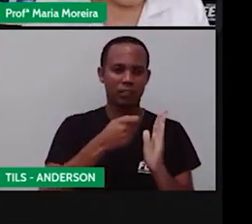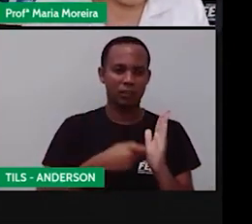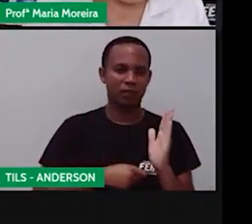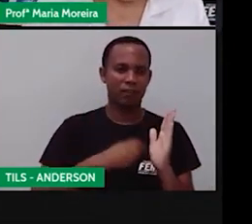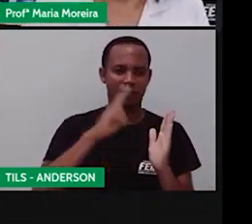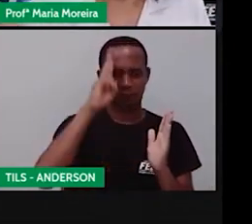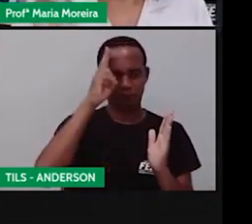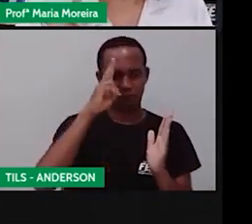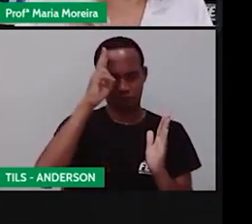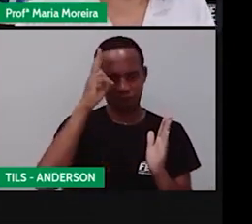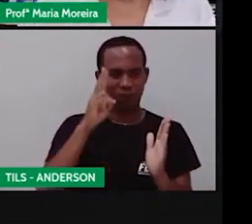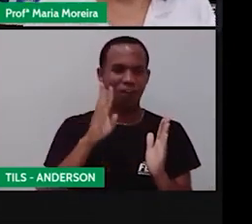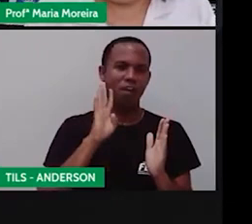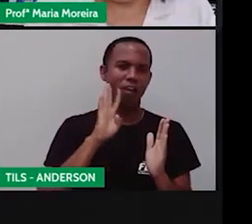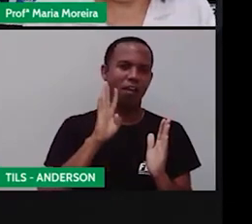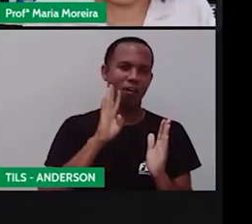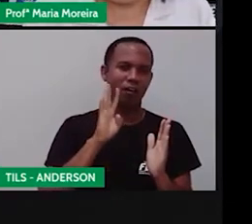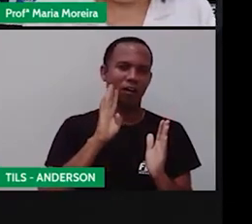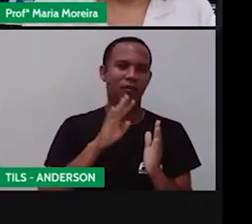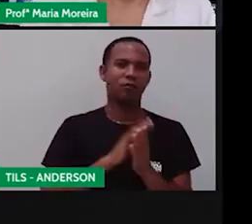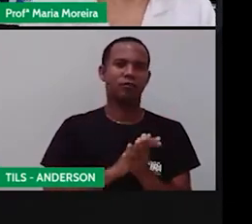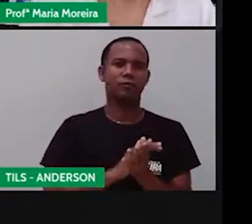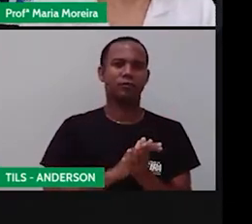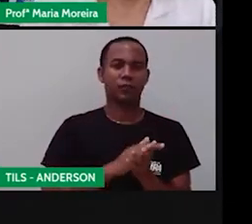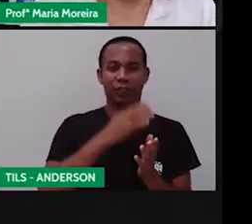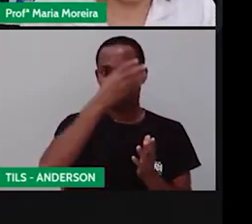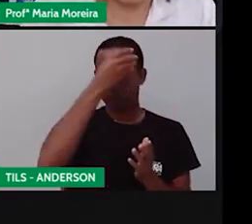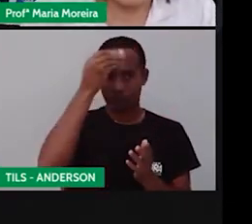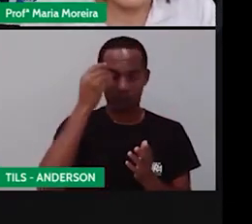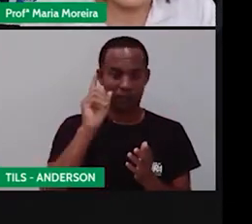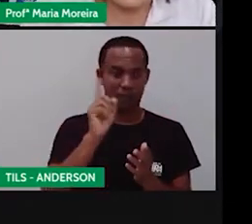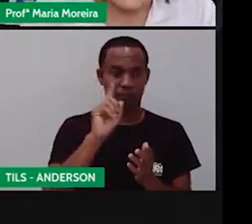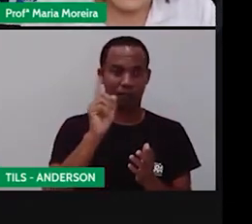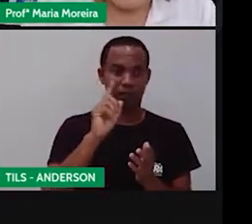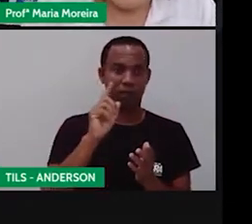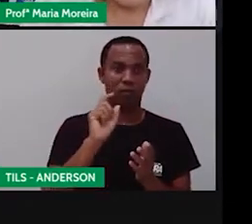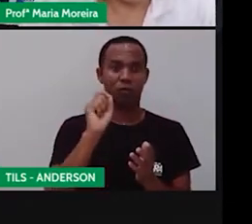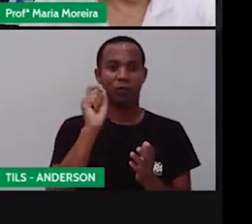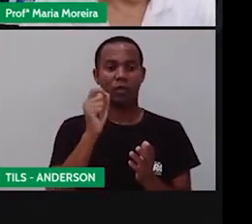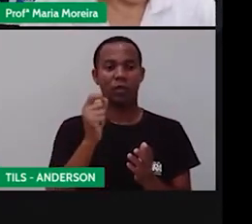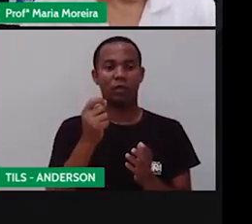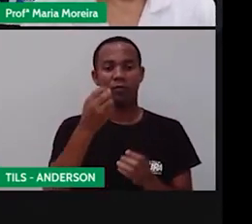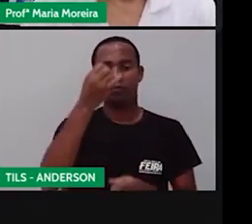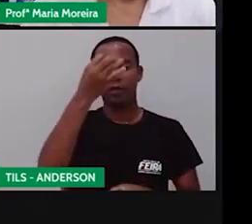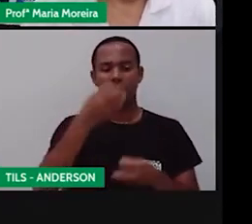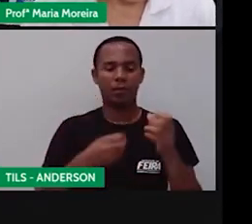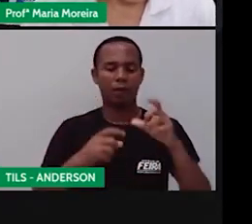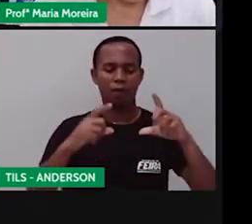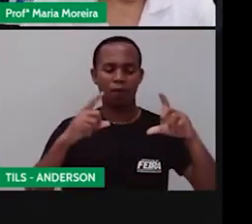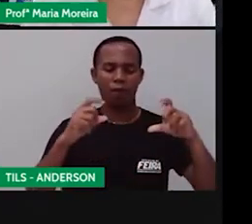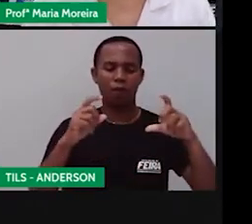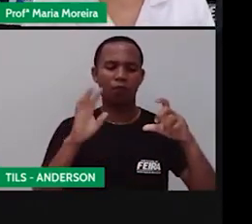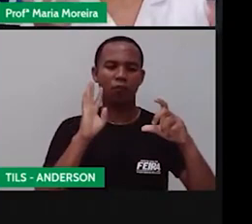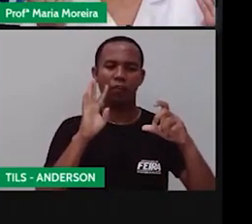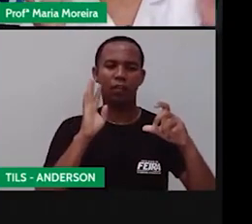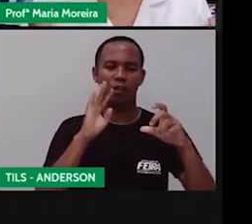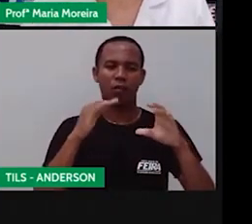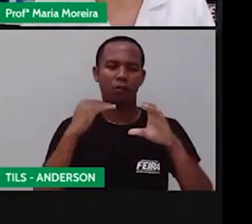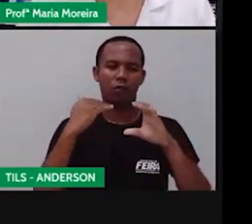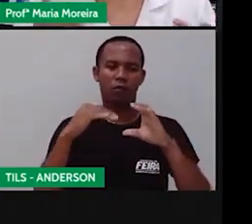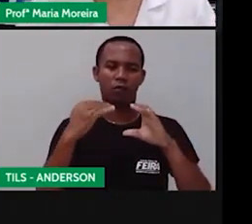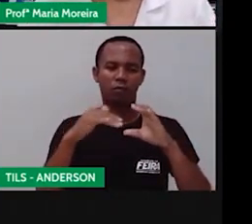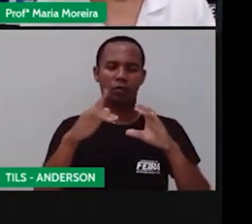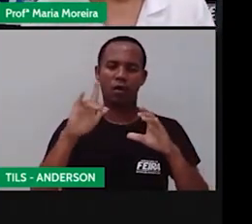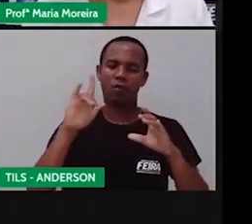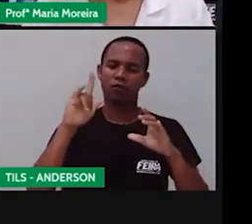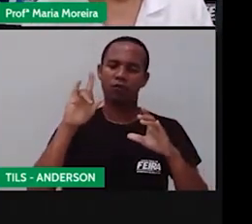bem bacana. E não esqueça, sabe do quê? De fazer uma ilustração. Tira uma foto bem bacana e manda aí pra gente. A